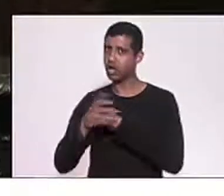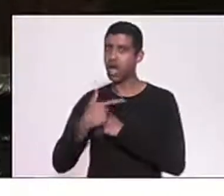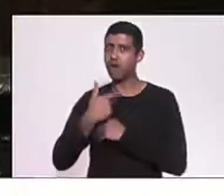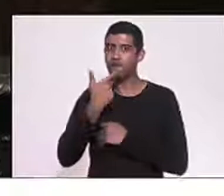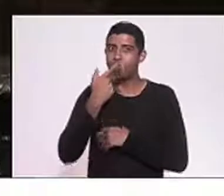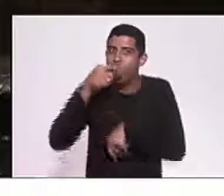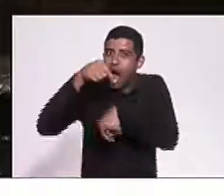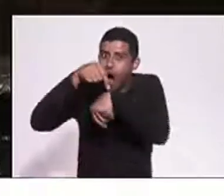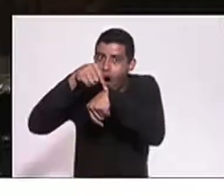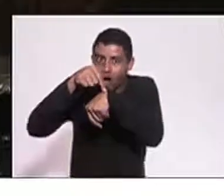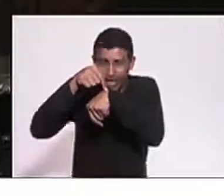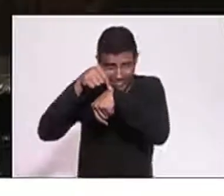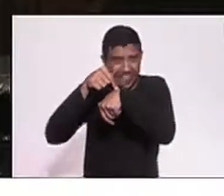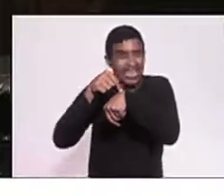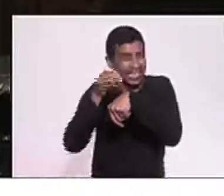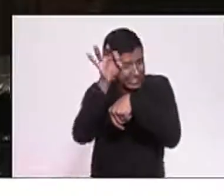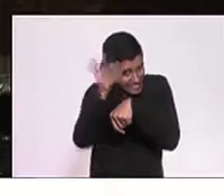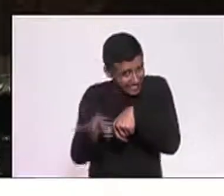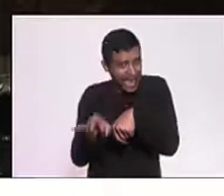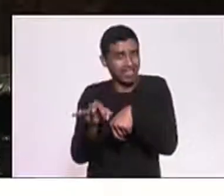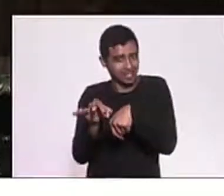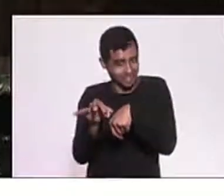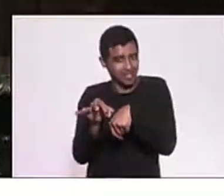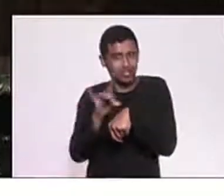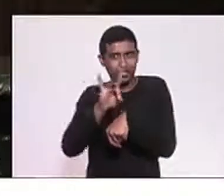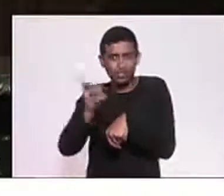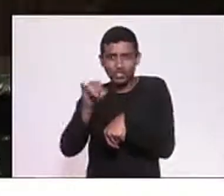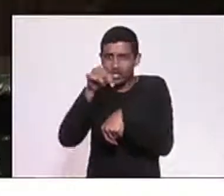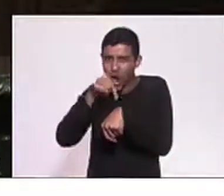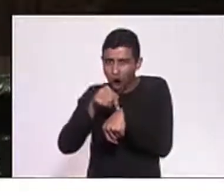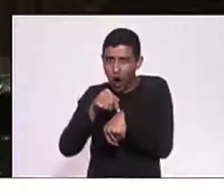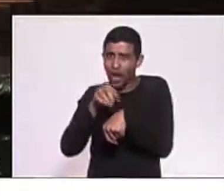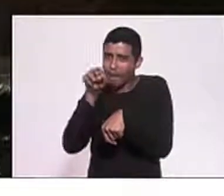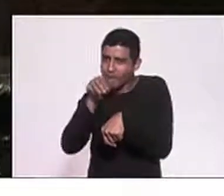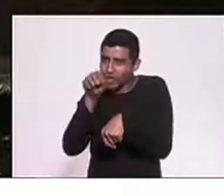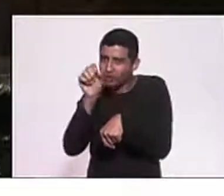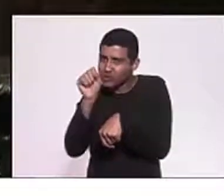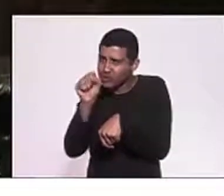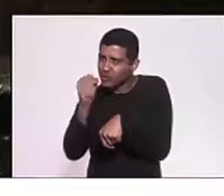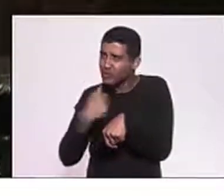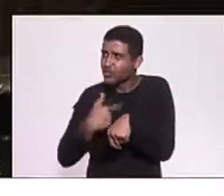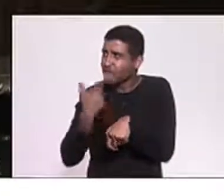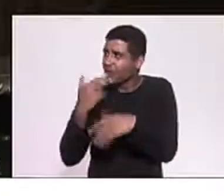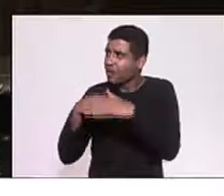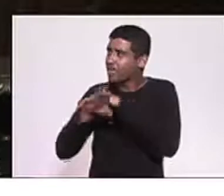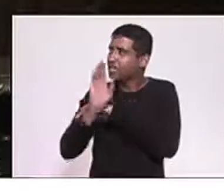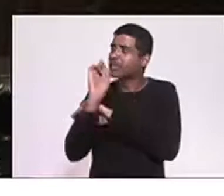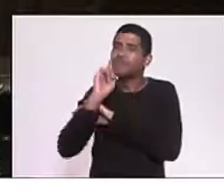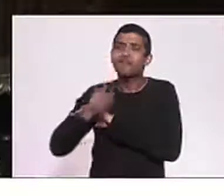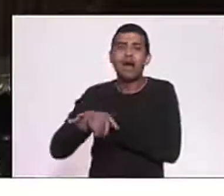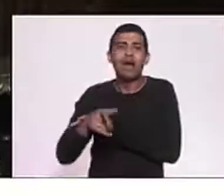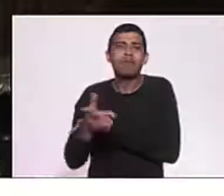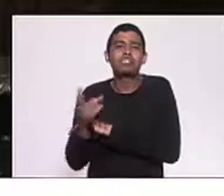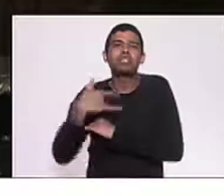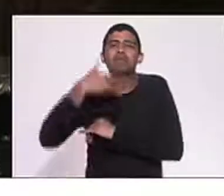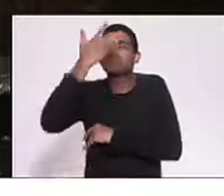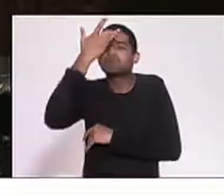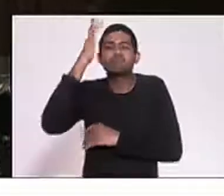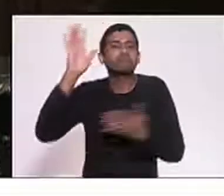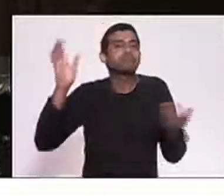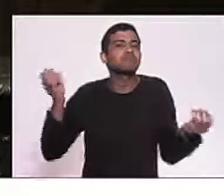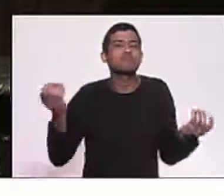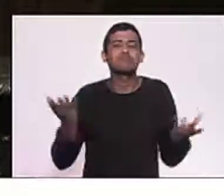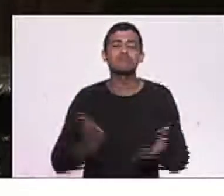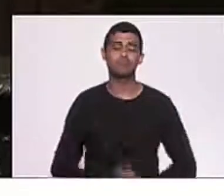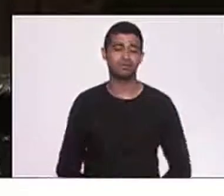que hora do dia eu mandei arquivar. Mas ele não lembrava. A memória,